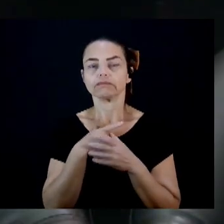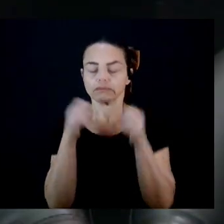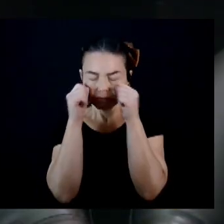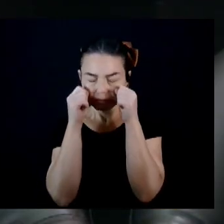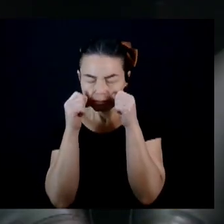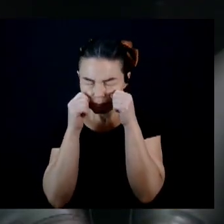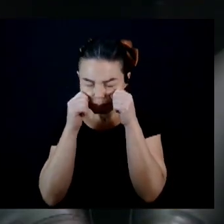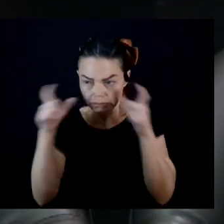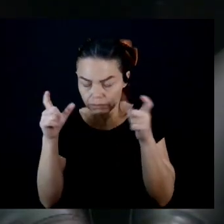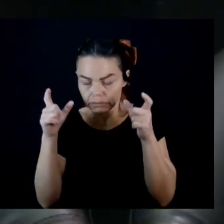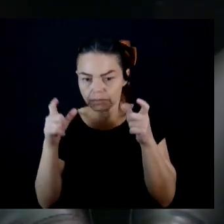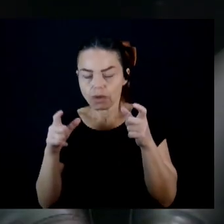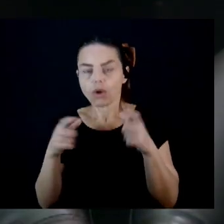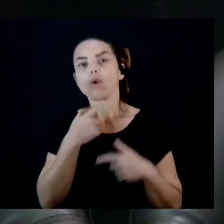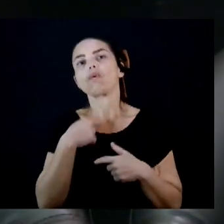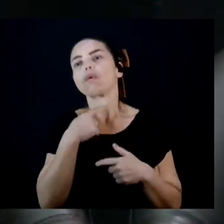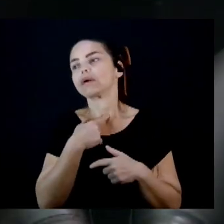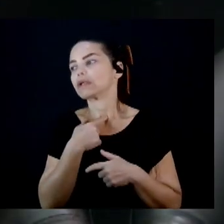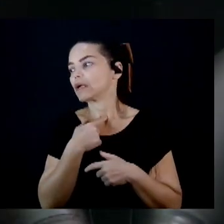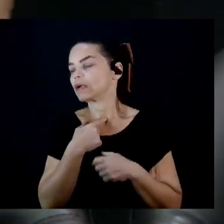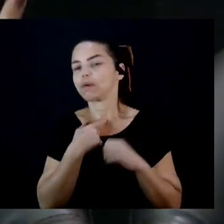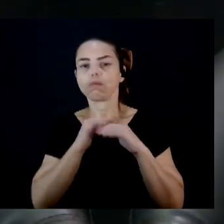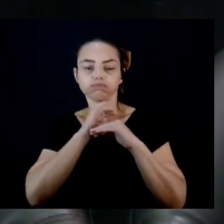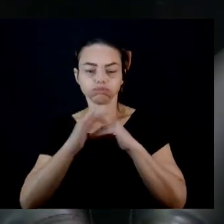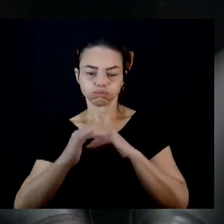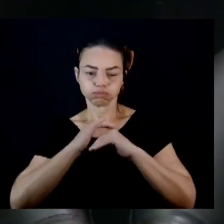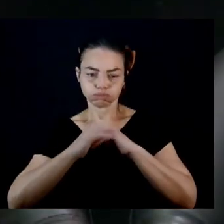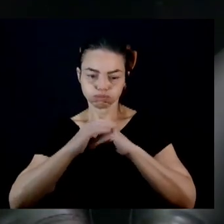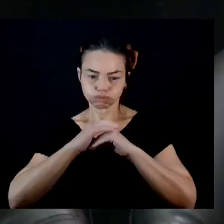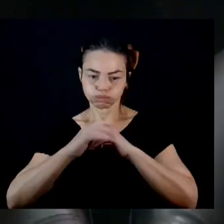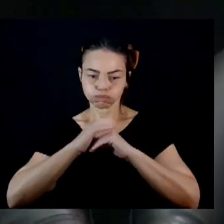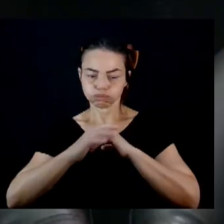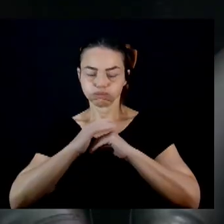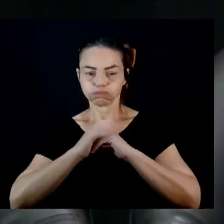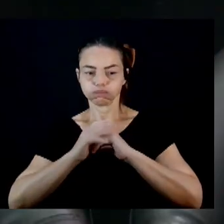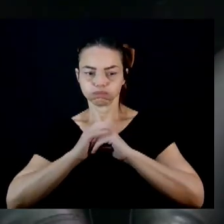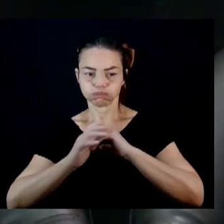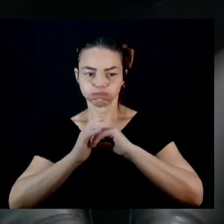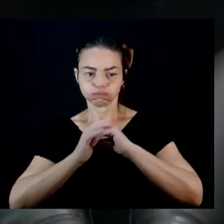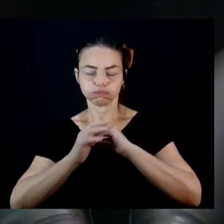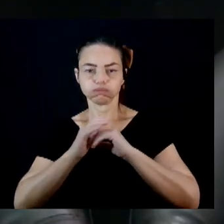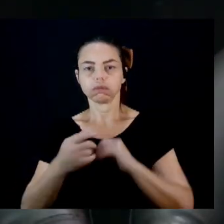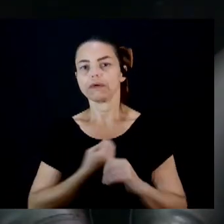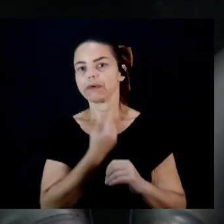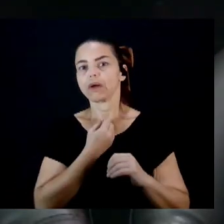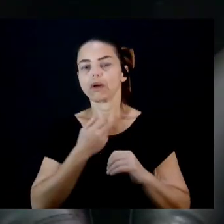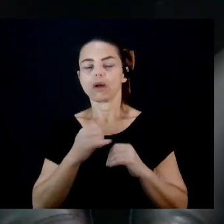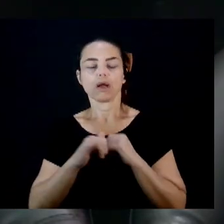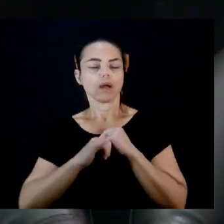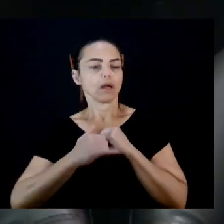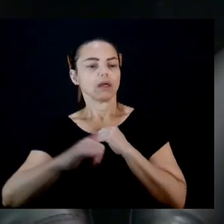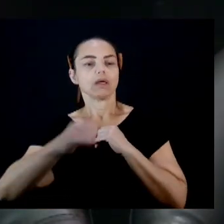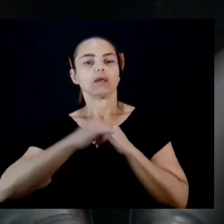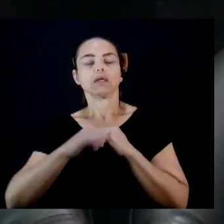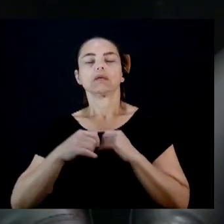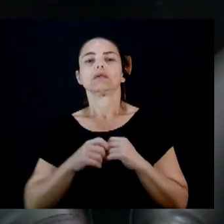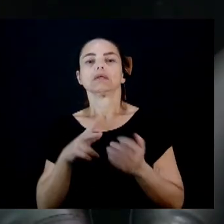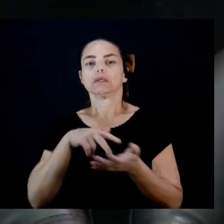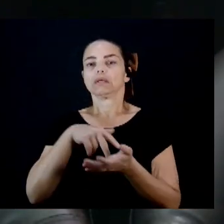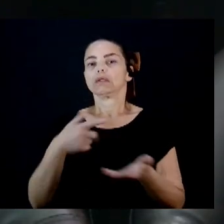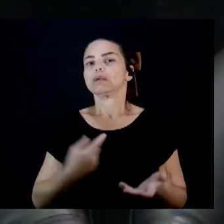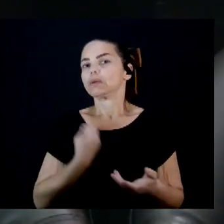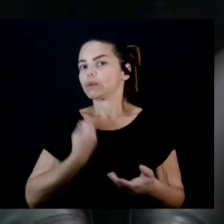alta. Essa libido é essa vontade de viver, é disposição, e ela vai estar composta, o que ajuda